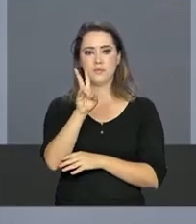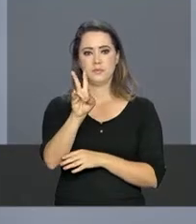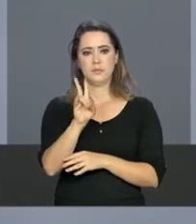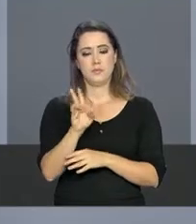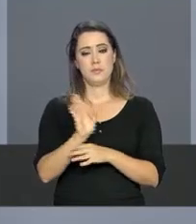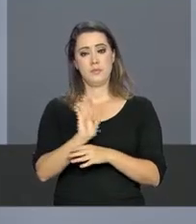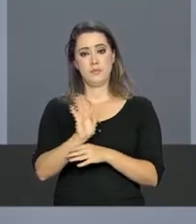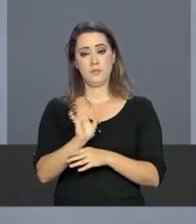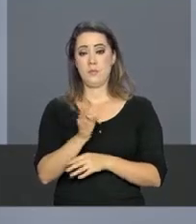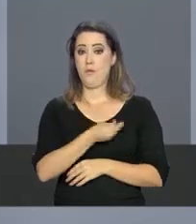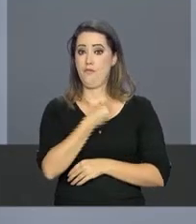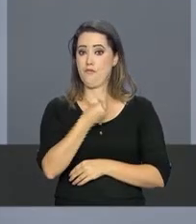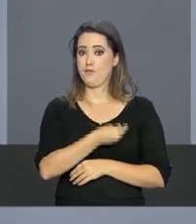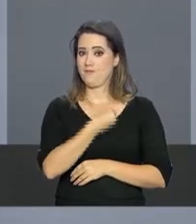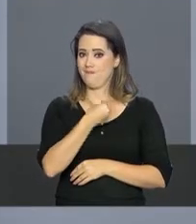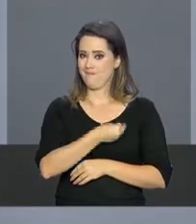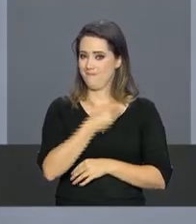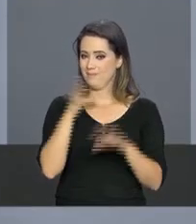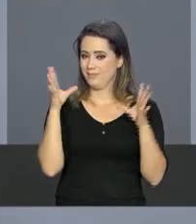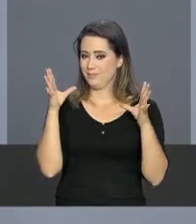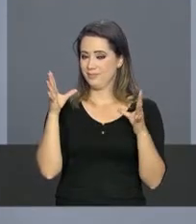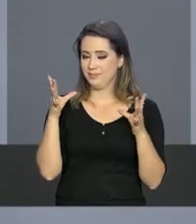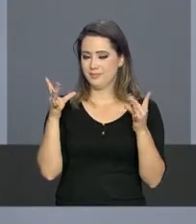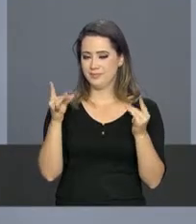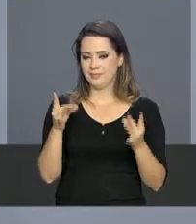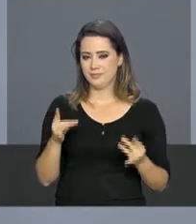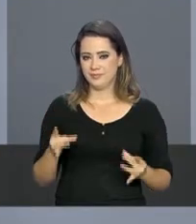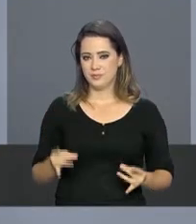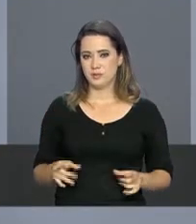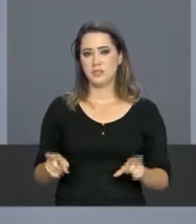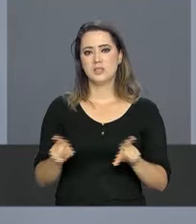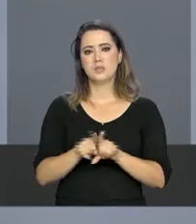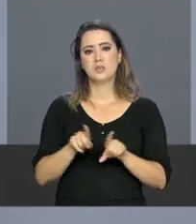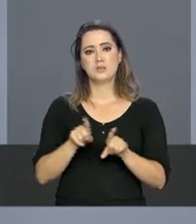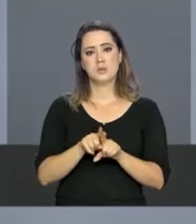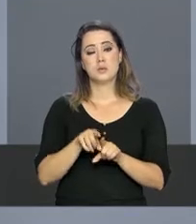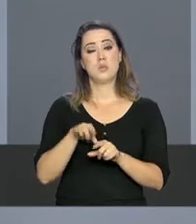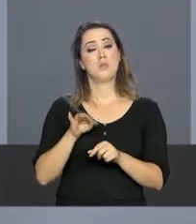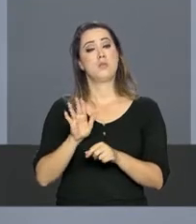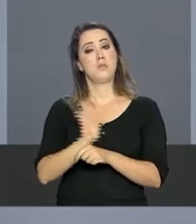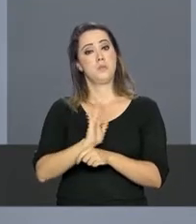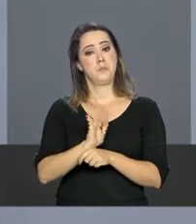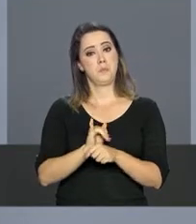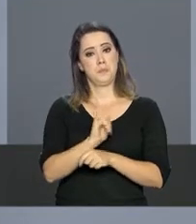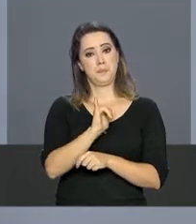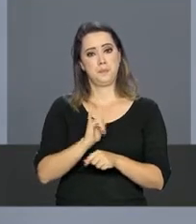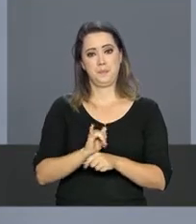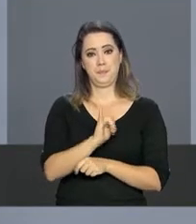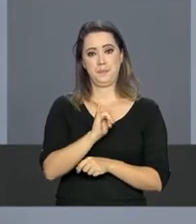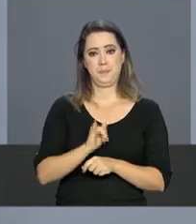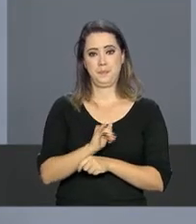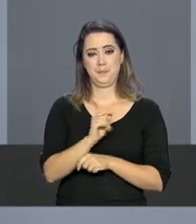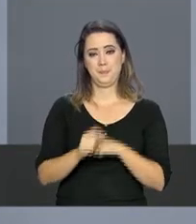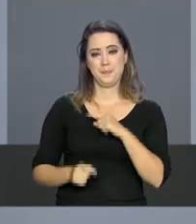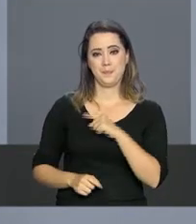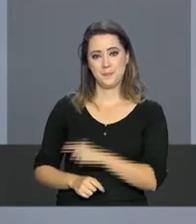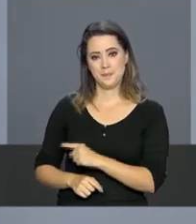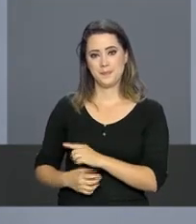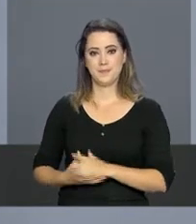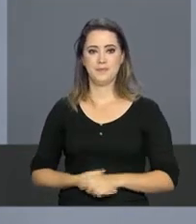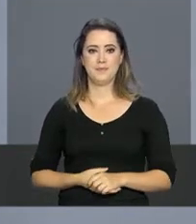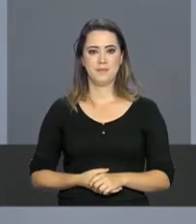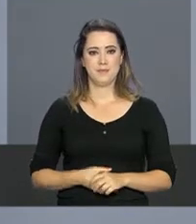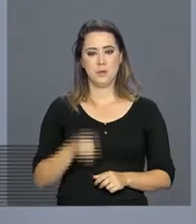pode acompanhar a programação ao vivo pelo site da npr na internet e todas as reportagens estão disponíveis em nosso canal no youtube